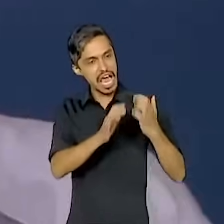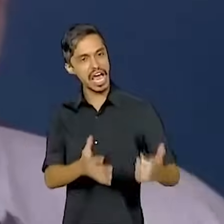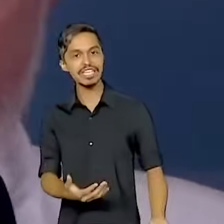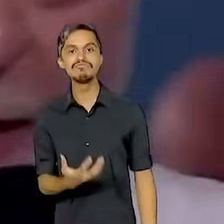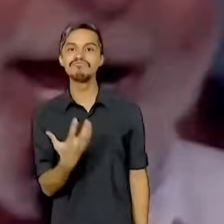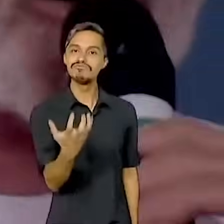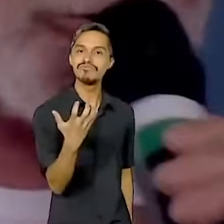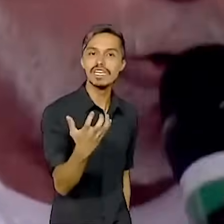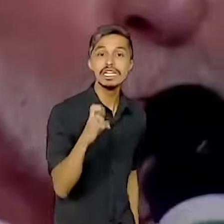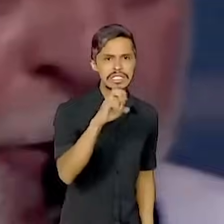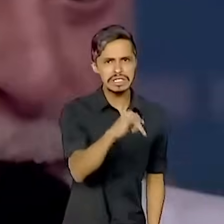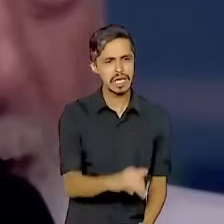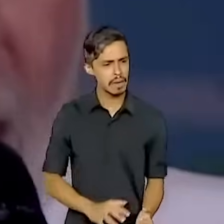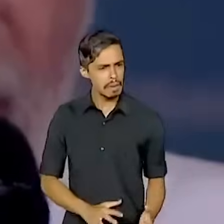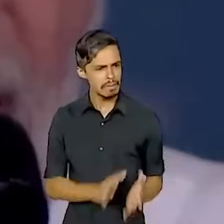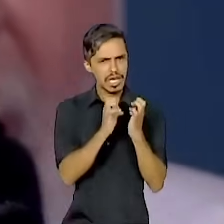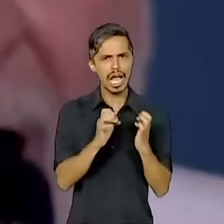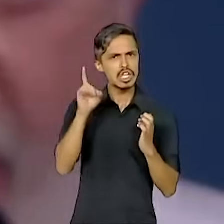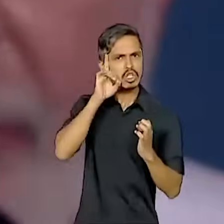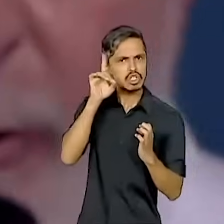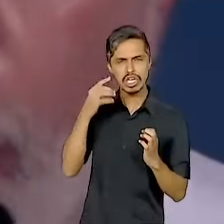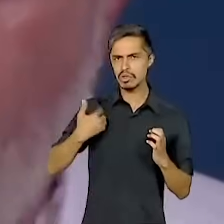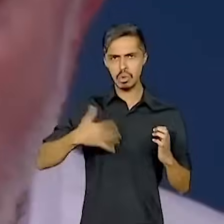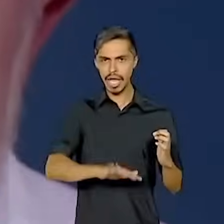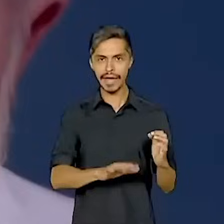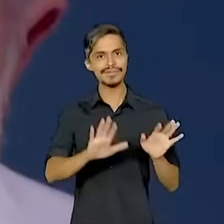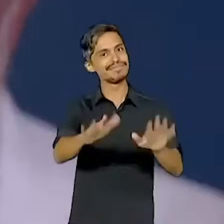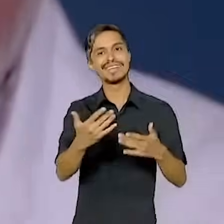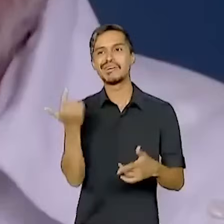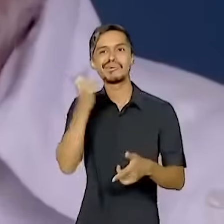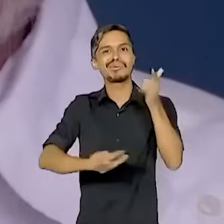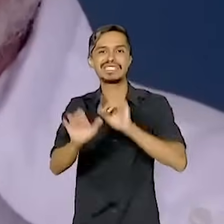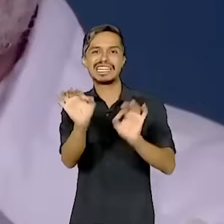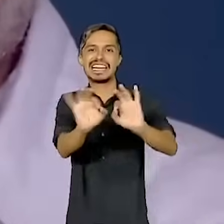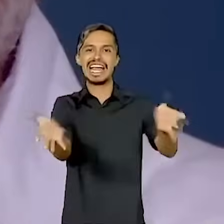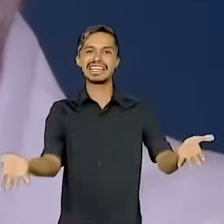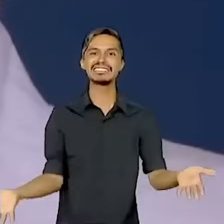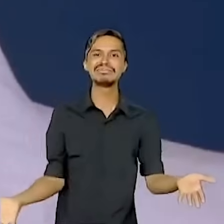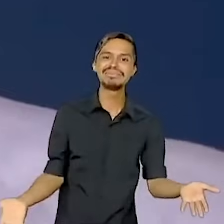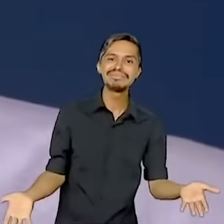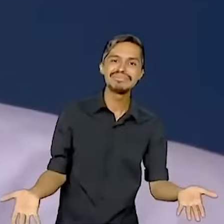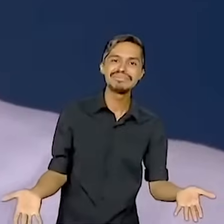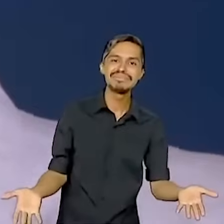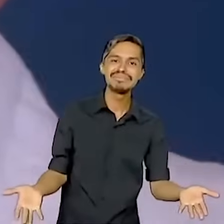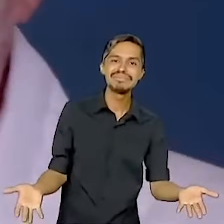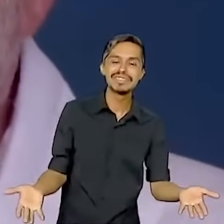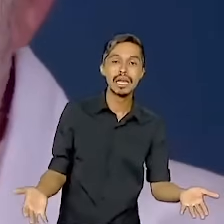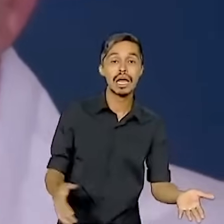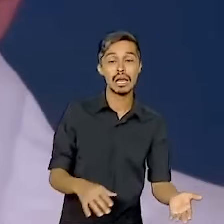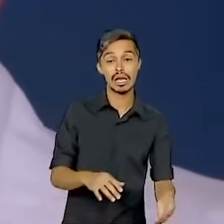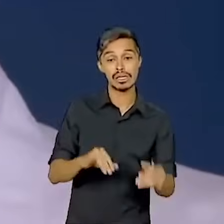gente não brigar todo dia, a gente não conquista nada.